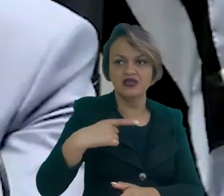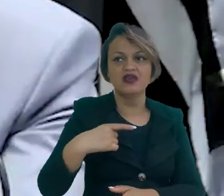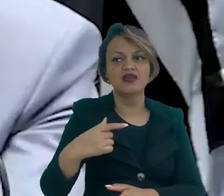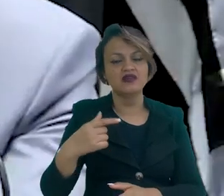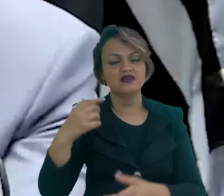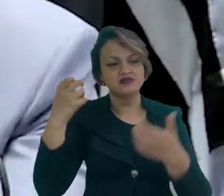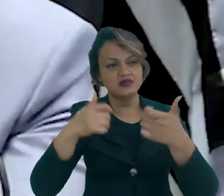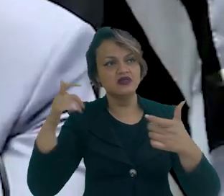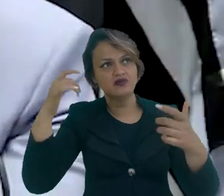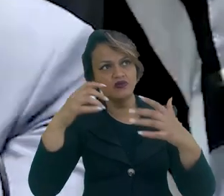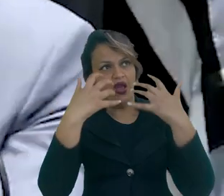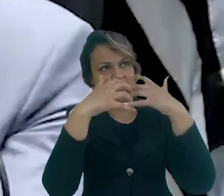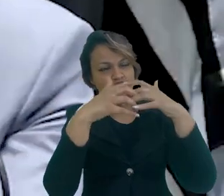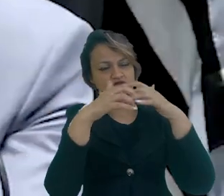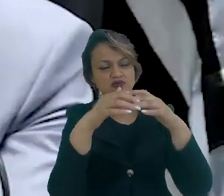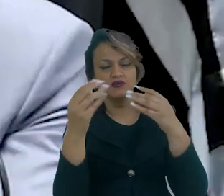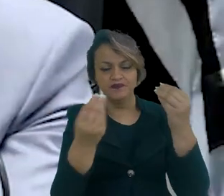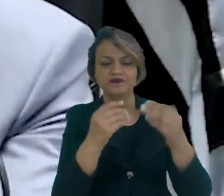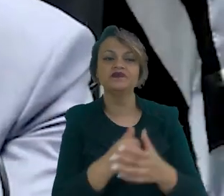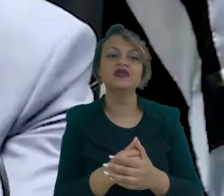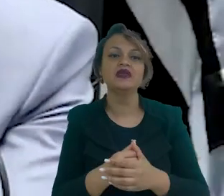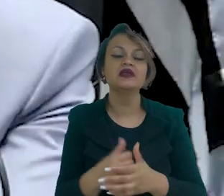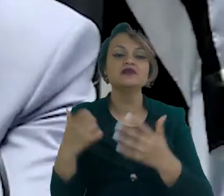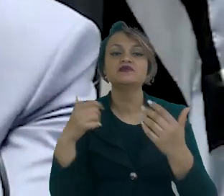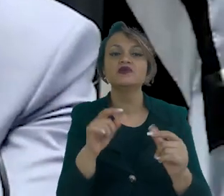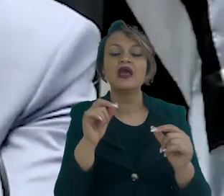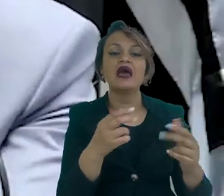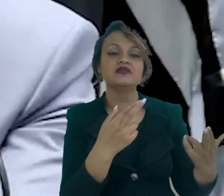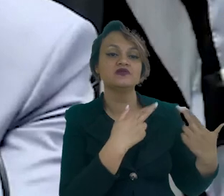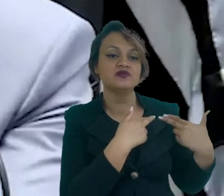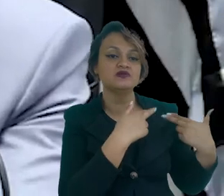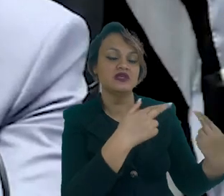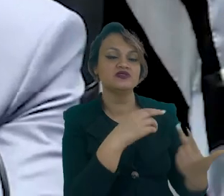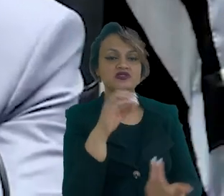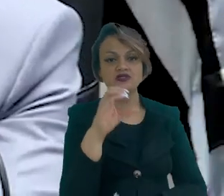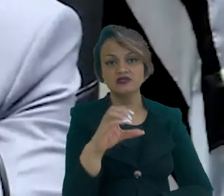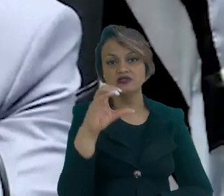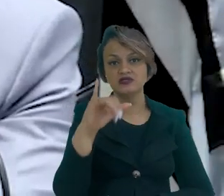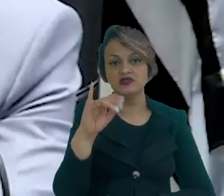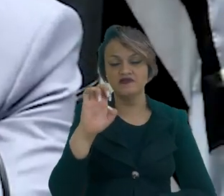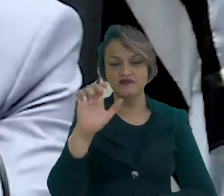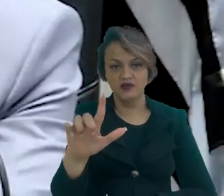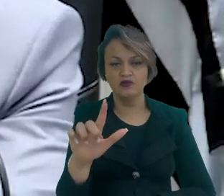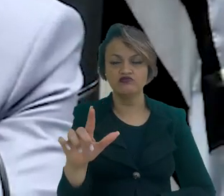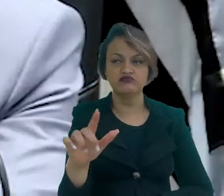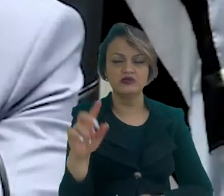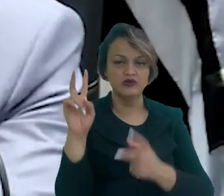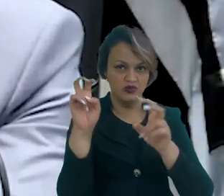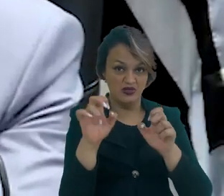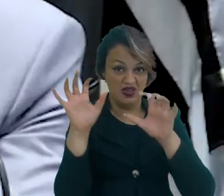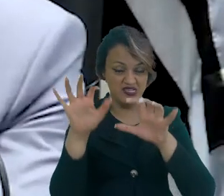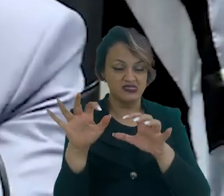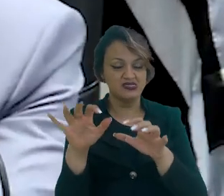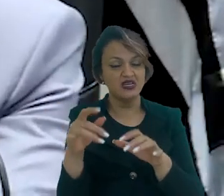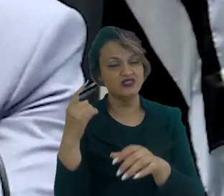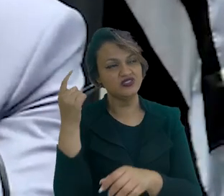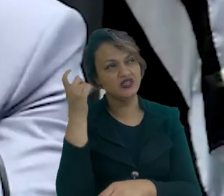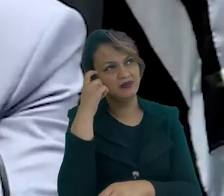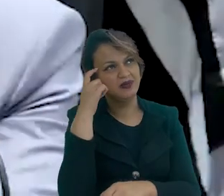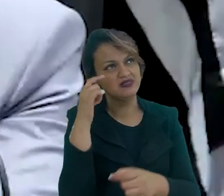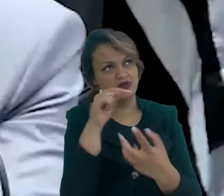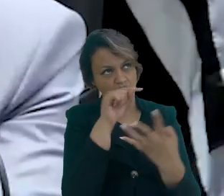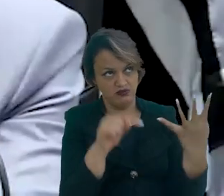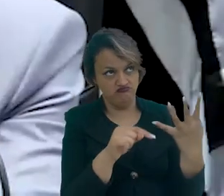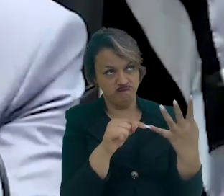que mostram um pouco a linha de raciocínio dele então aproximação adequada ele diz que quanto a responsabilidade civil